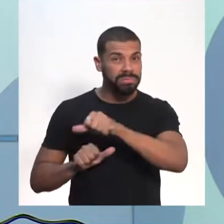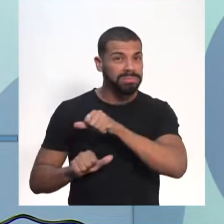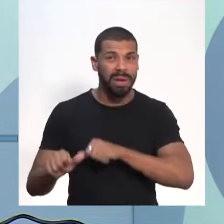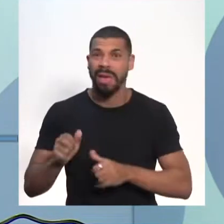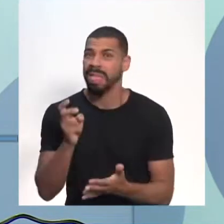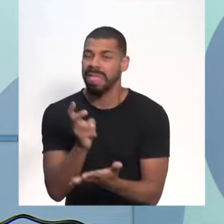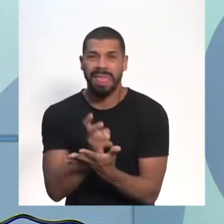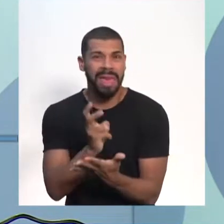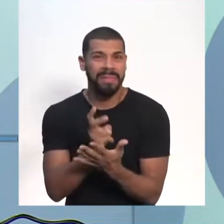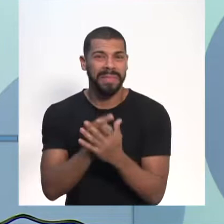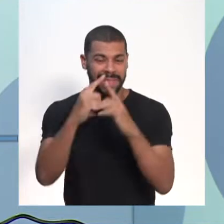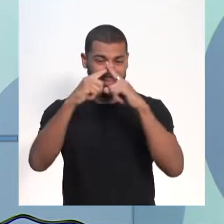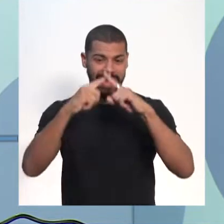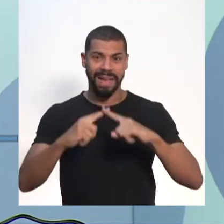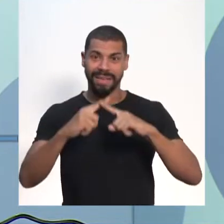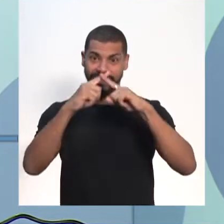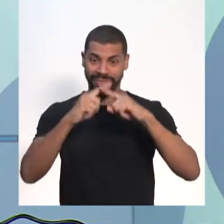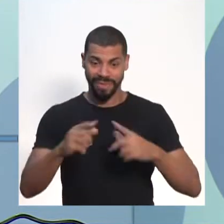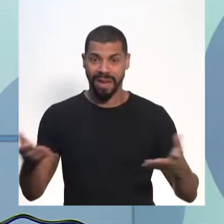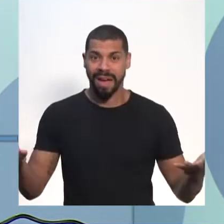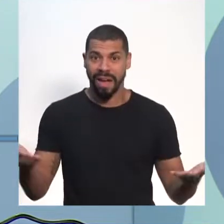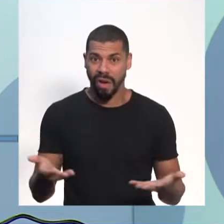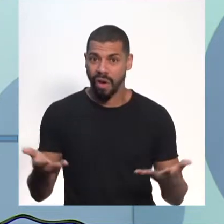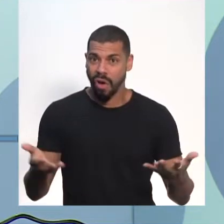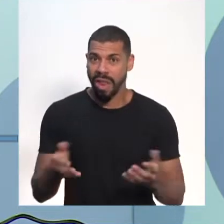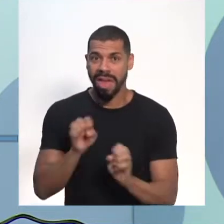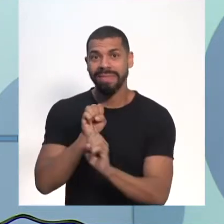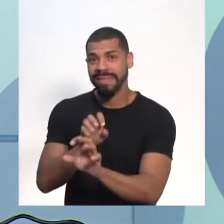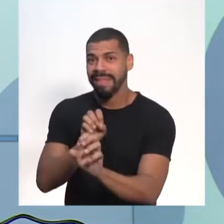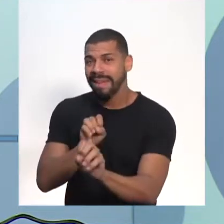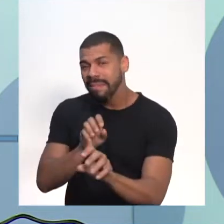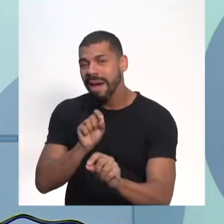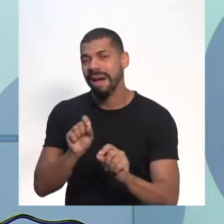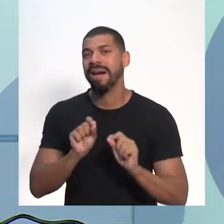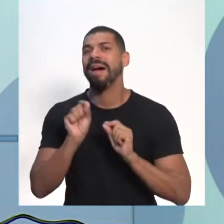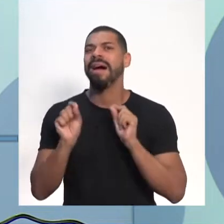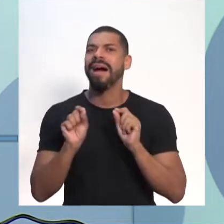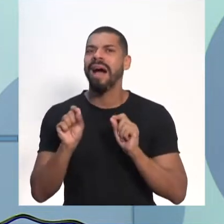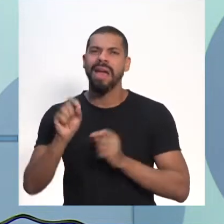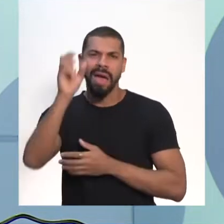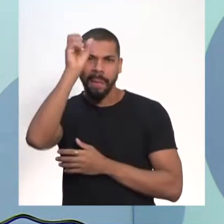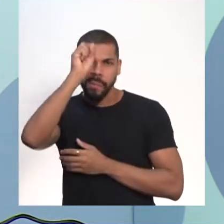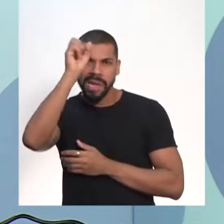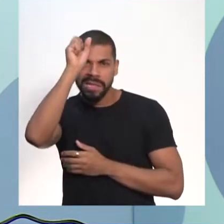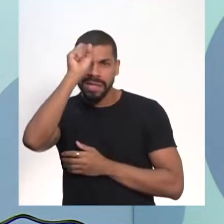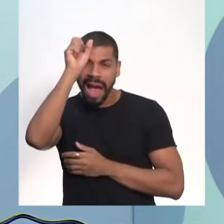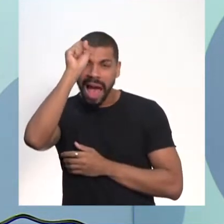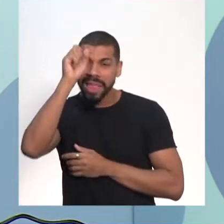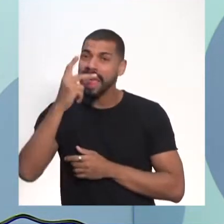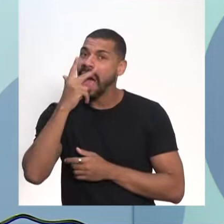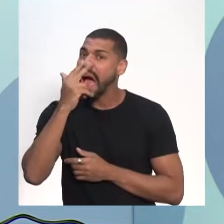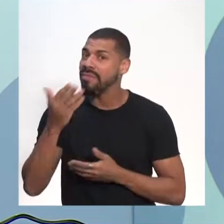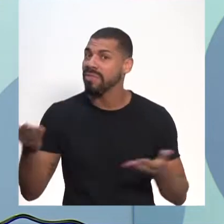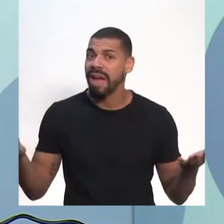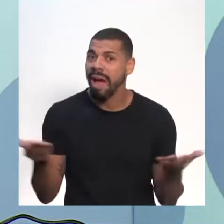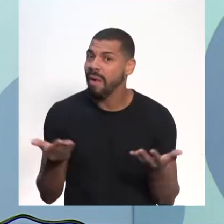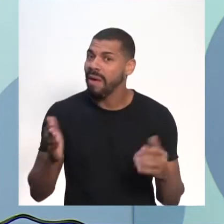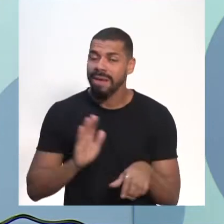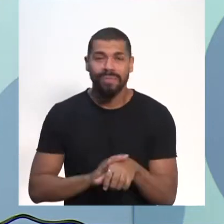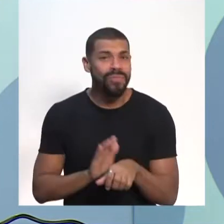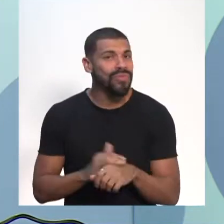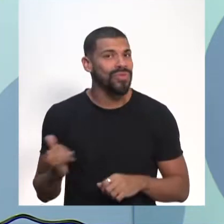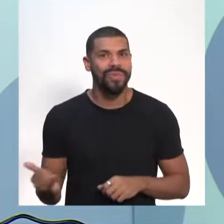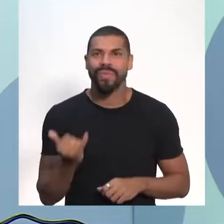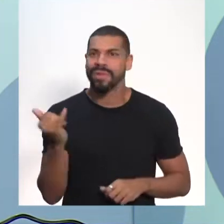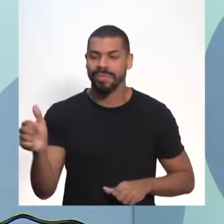dos desafios que a gente tem com relação à educação, a aprendizagem, eu acho que é um momento muito importante para